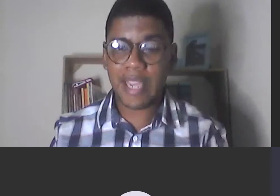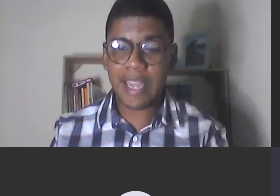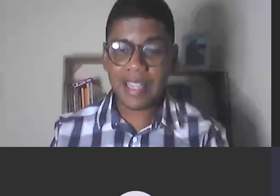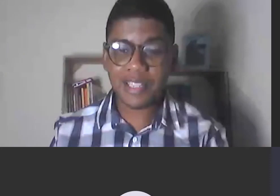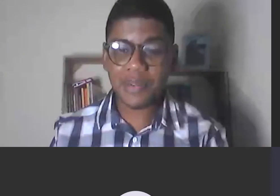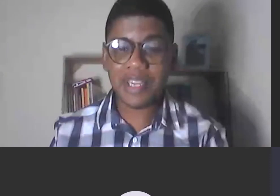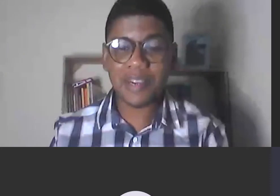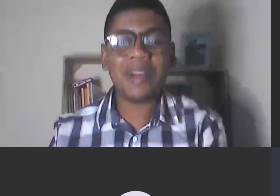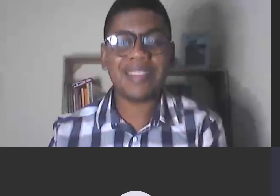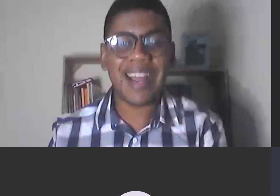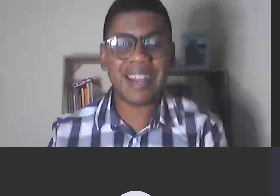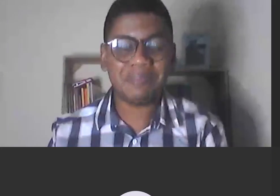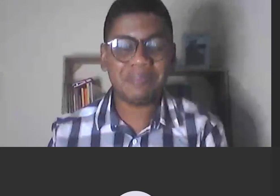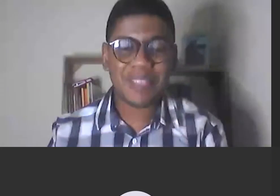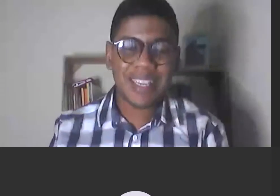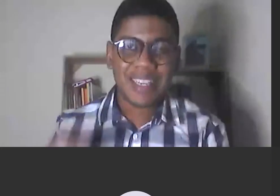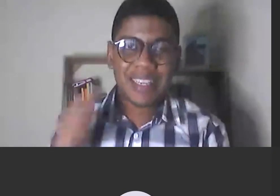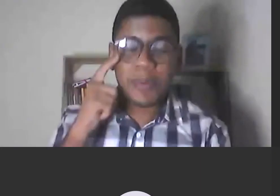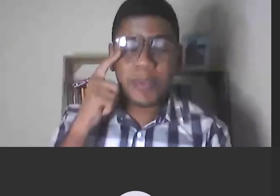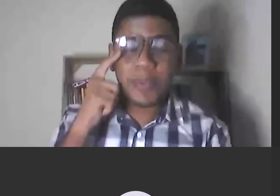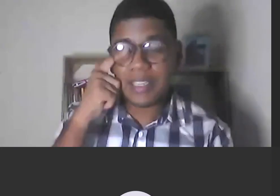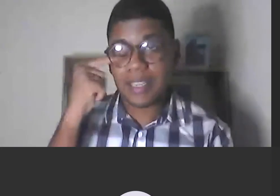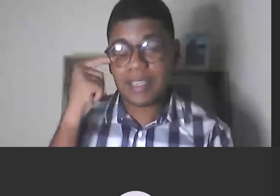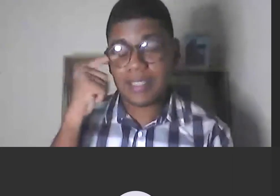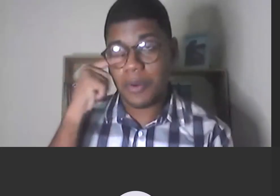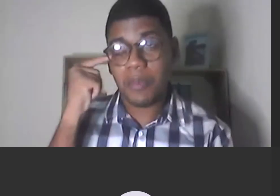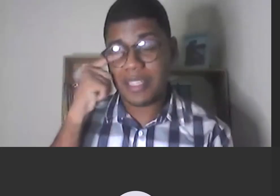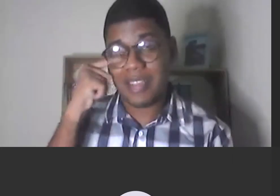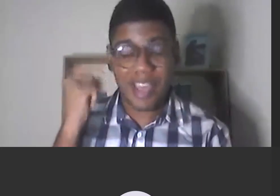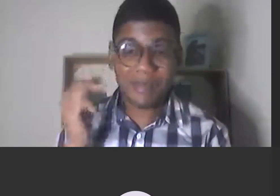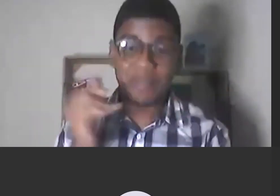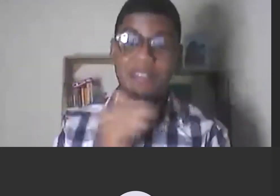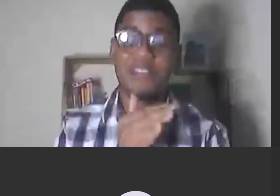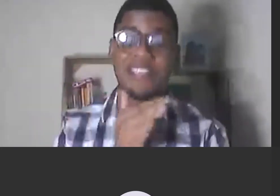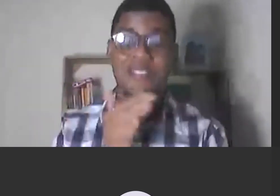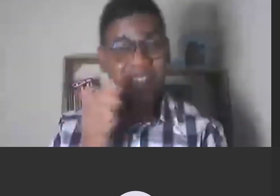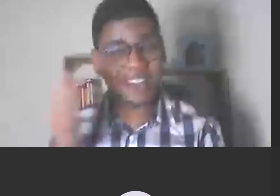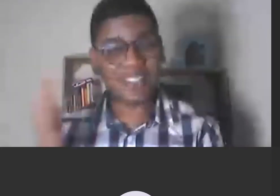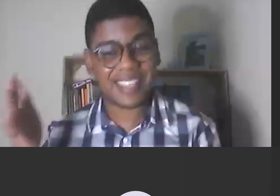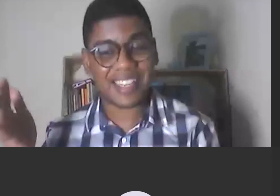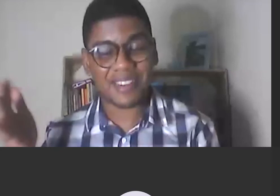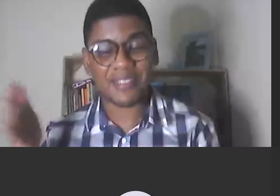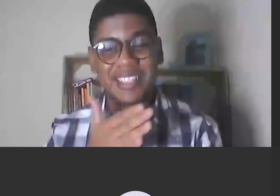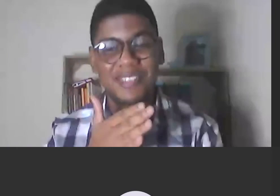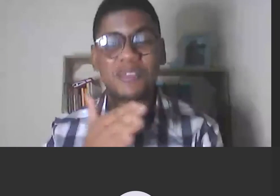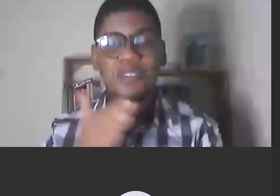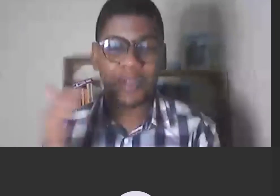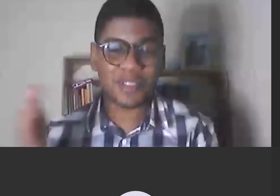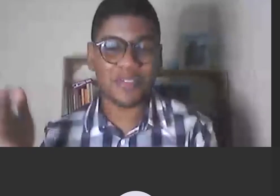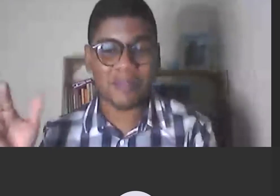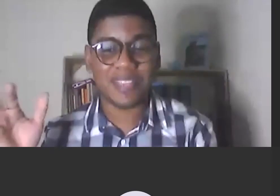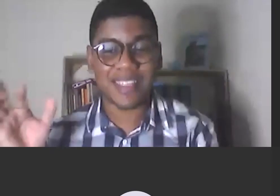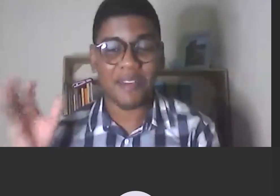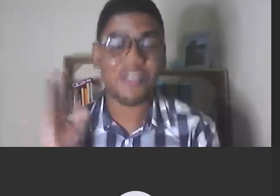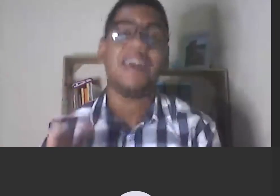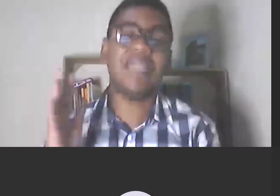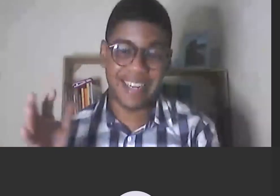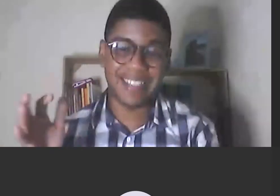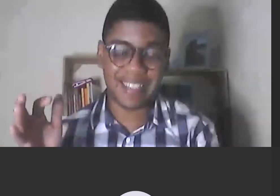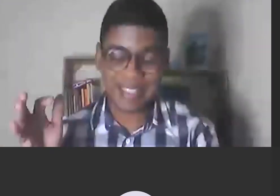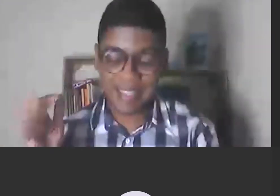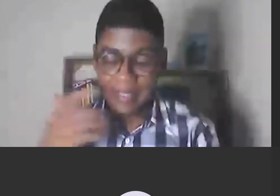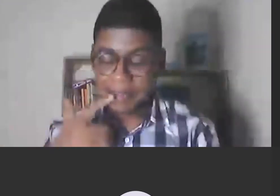Larissa, é porque na realidade eu não queria cortar. Porque assim, se eu começar verbos, eu quero ter com vocês os encontros de verbos até